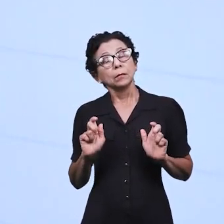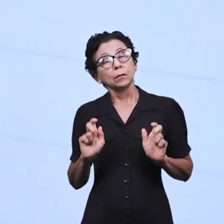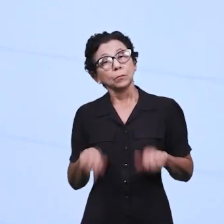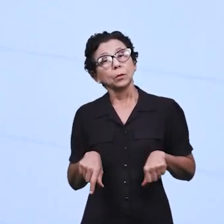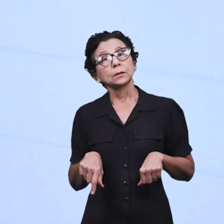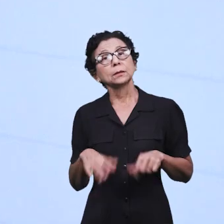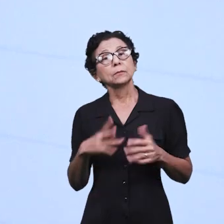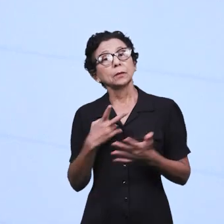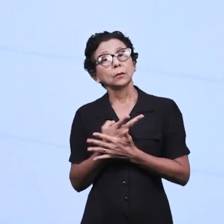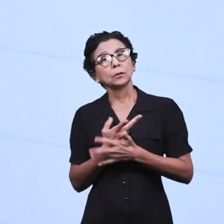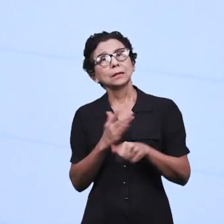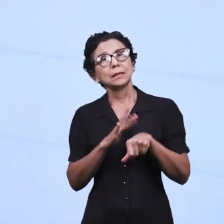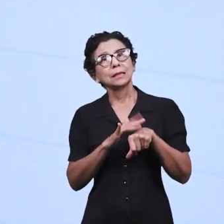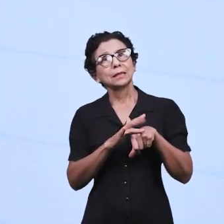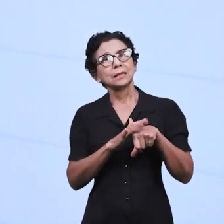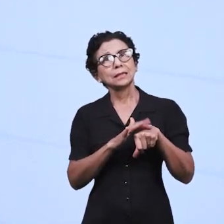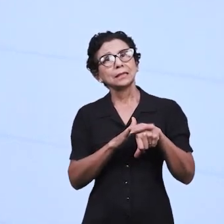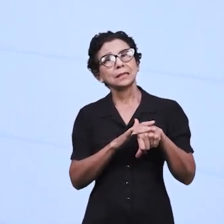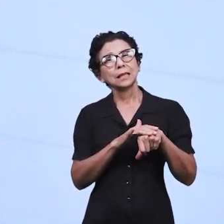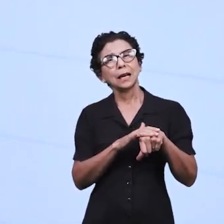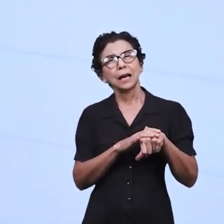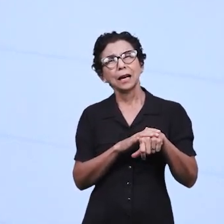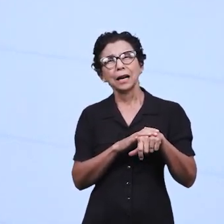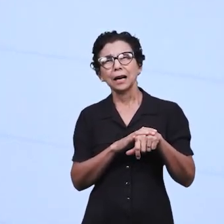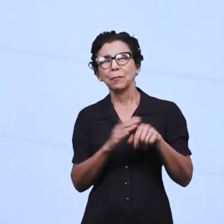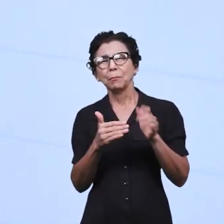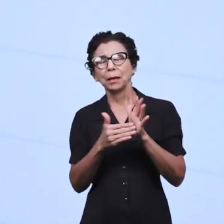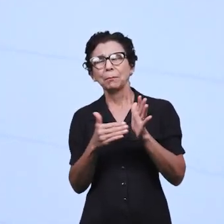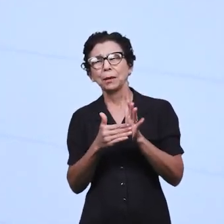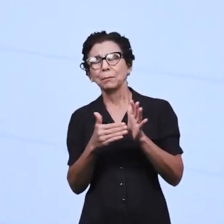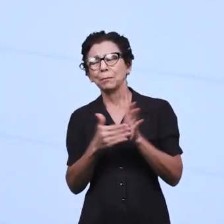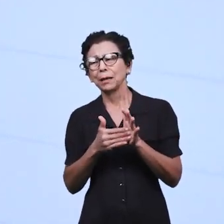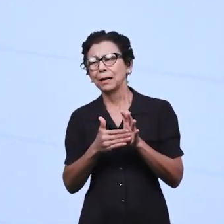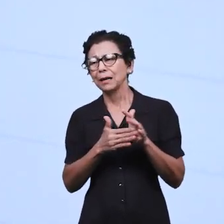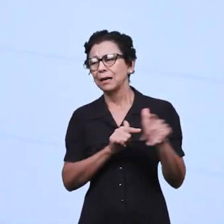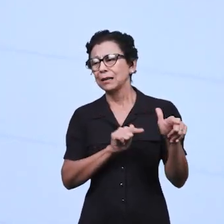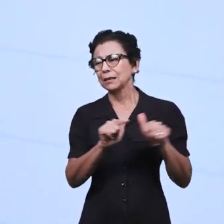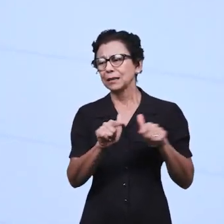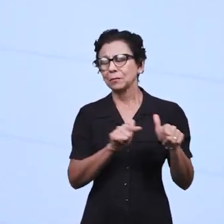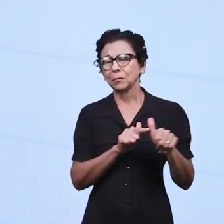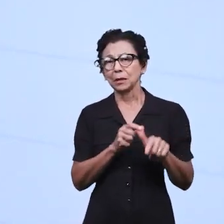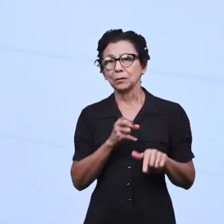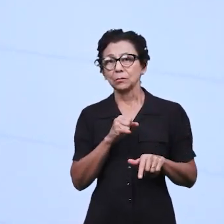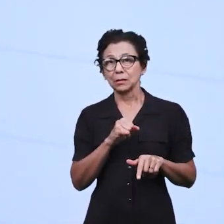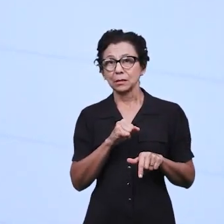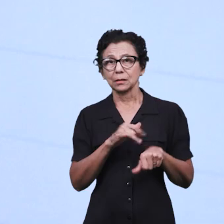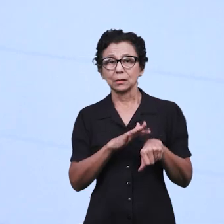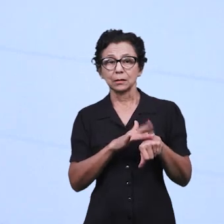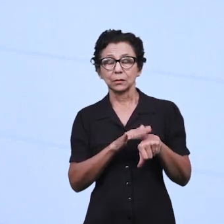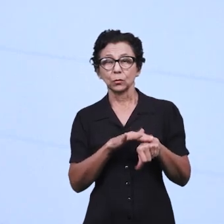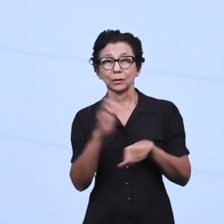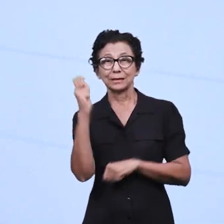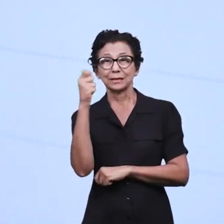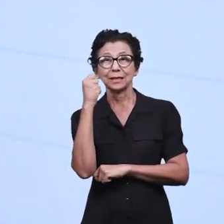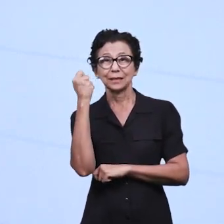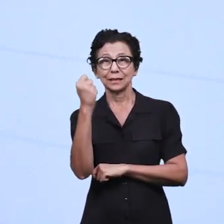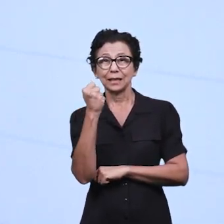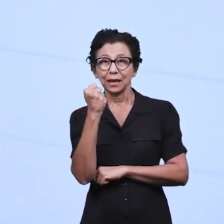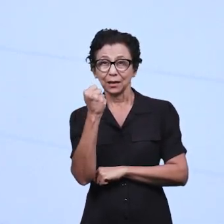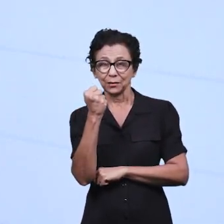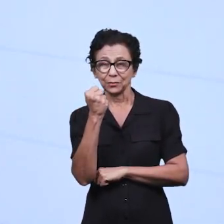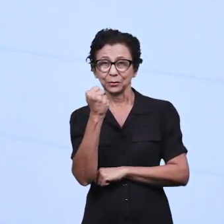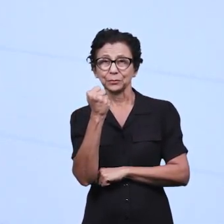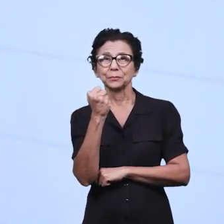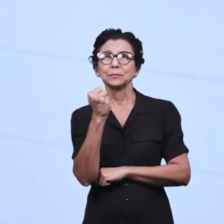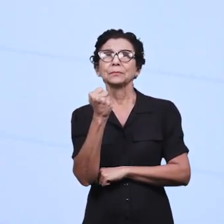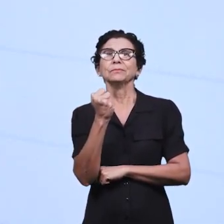ocorrer dessa doença grave causar incapacidade para o trabalho. Então, nesse caso, se a pessoa com doença grave estiver